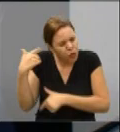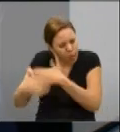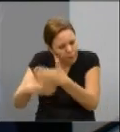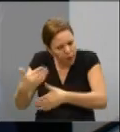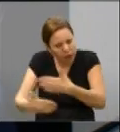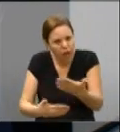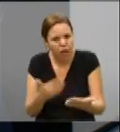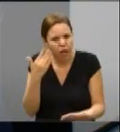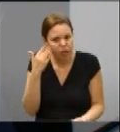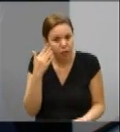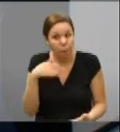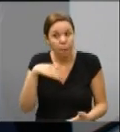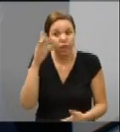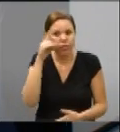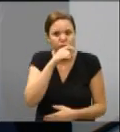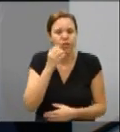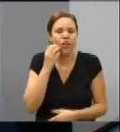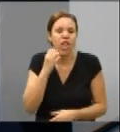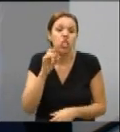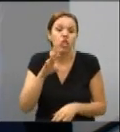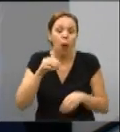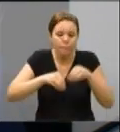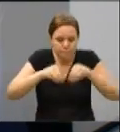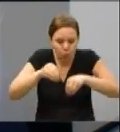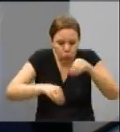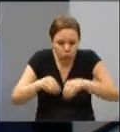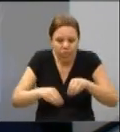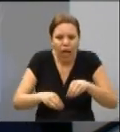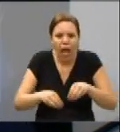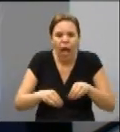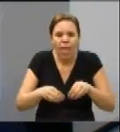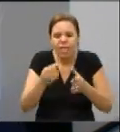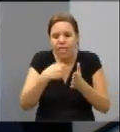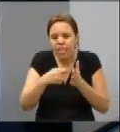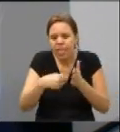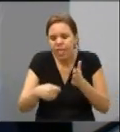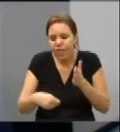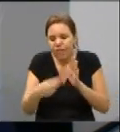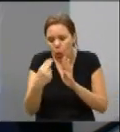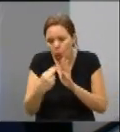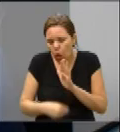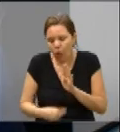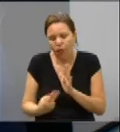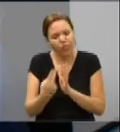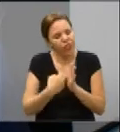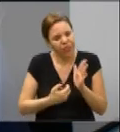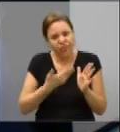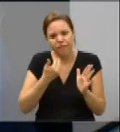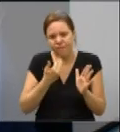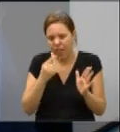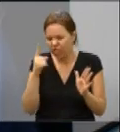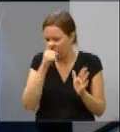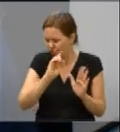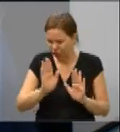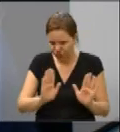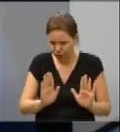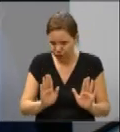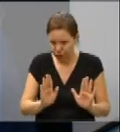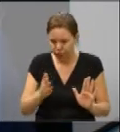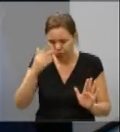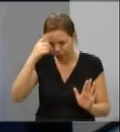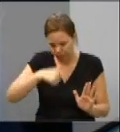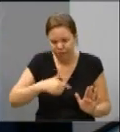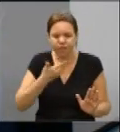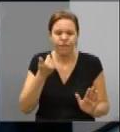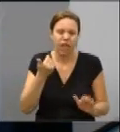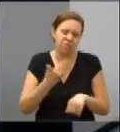trajeto? O mais difícil é montar os roteiros, porque o desenho não é difícil, para mim é